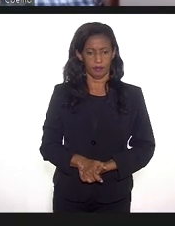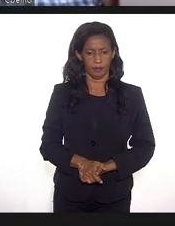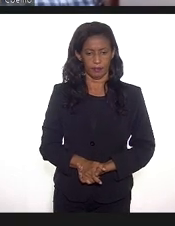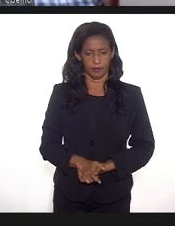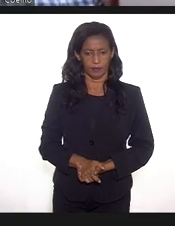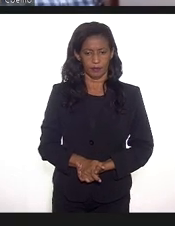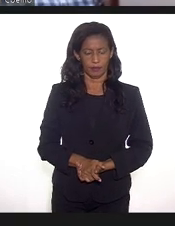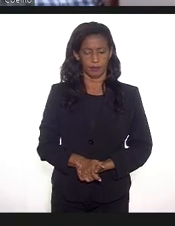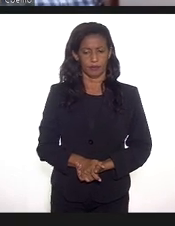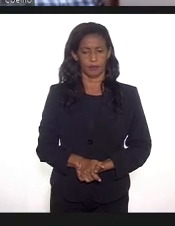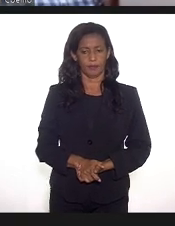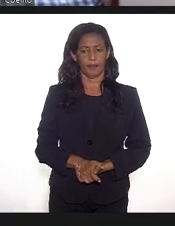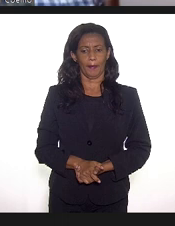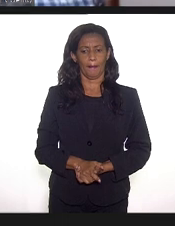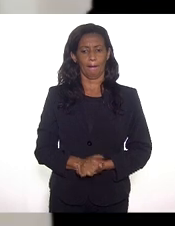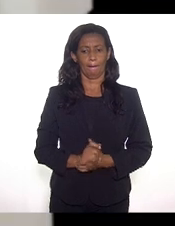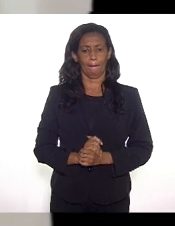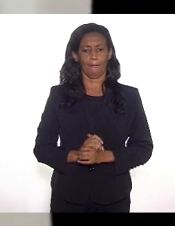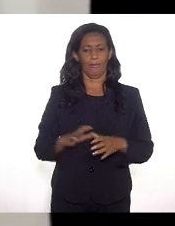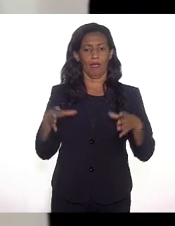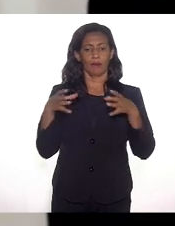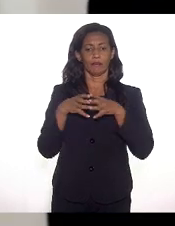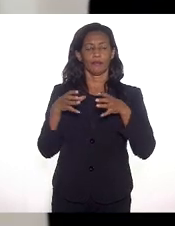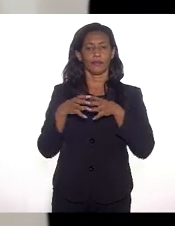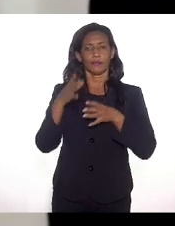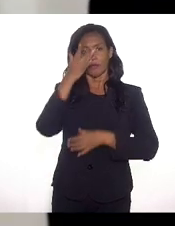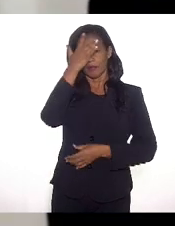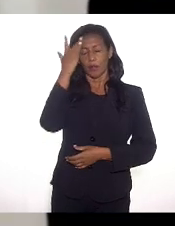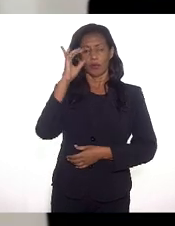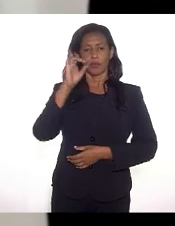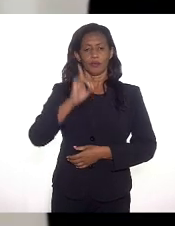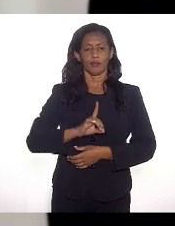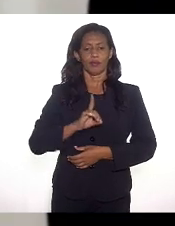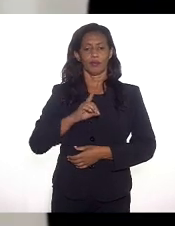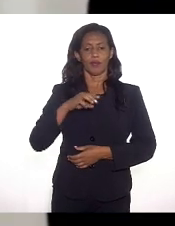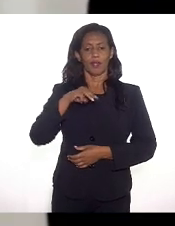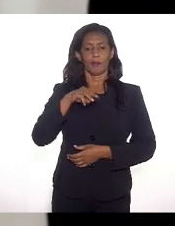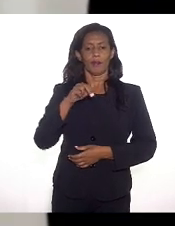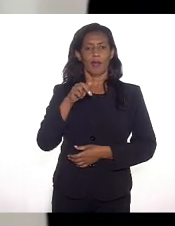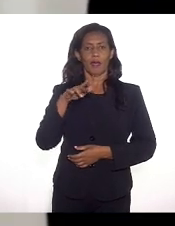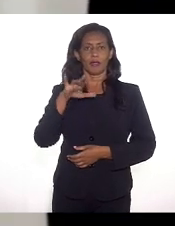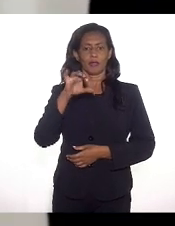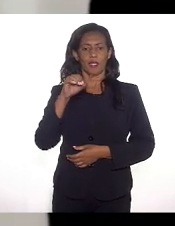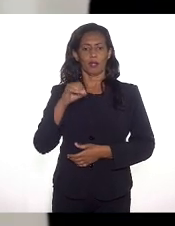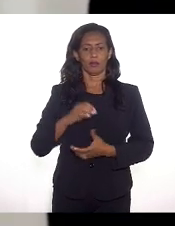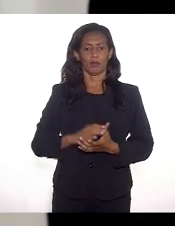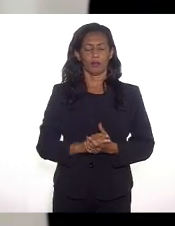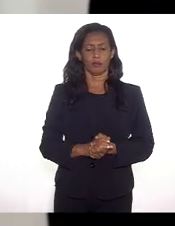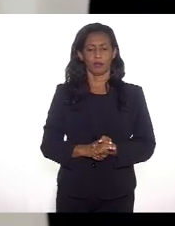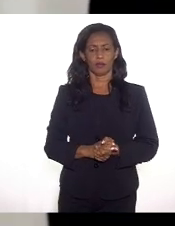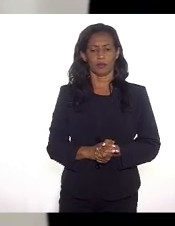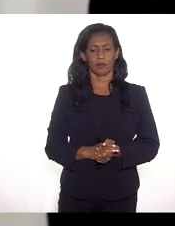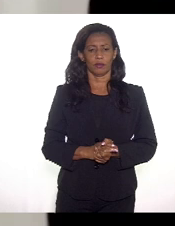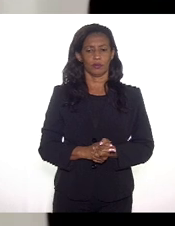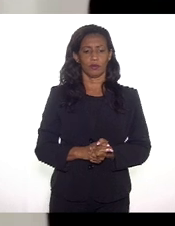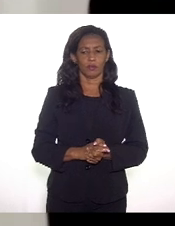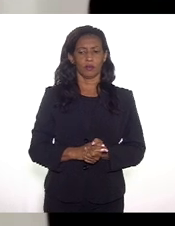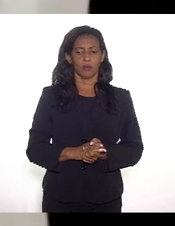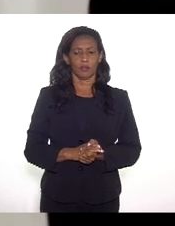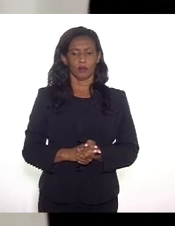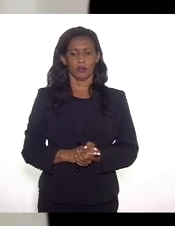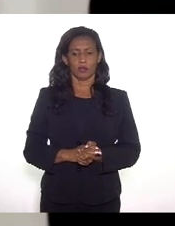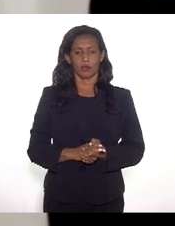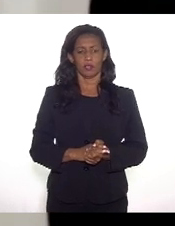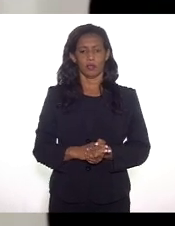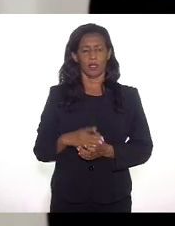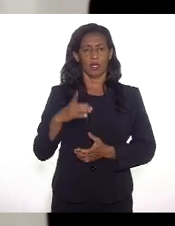Ok. Pela Comissão da Pessoa com Deficiência, deputado Marcelo Cabeleireiro. Deputado Marcelo